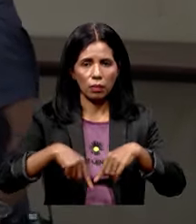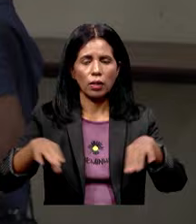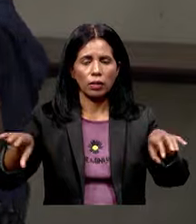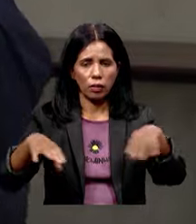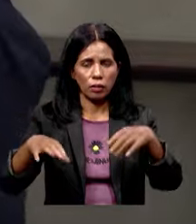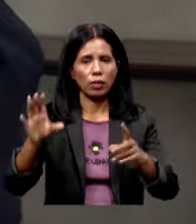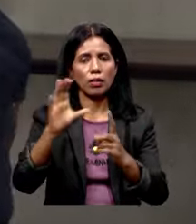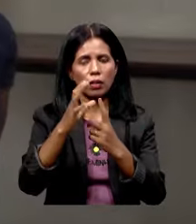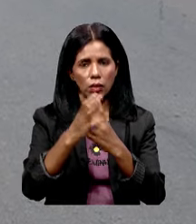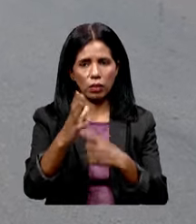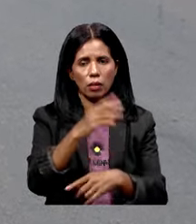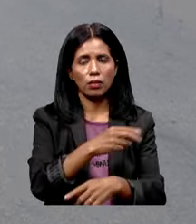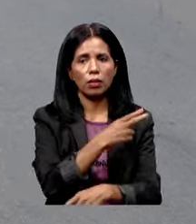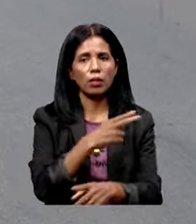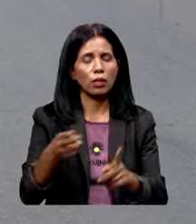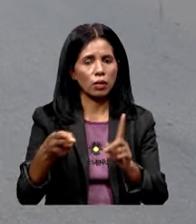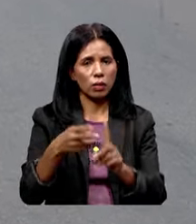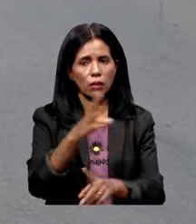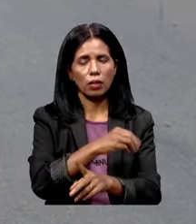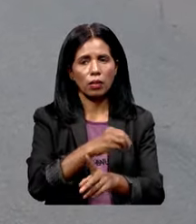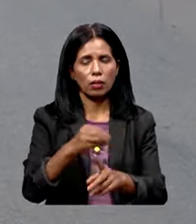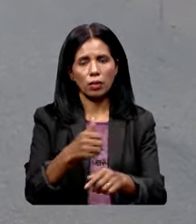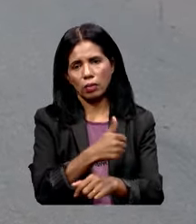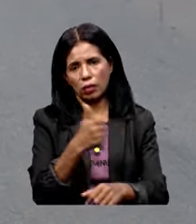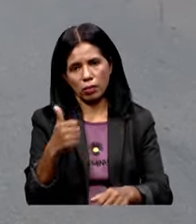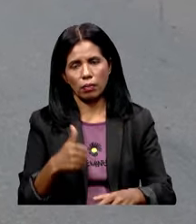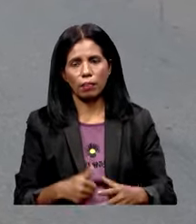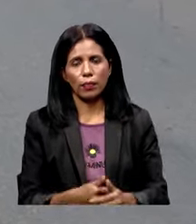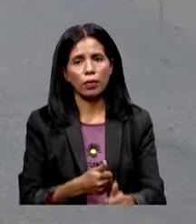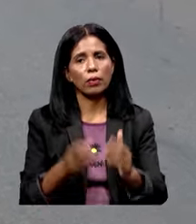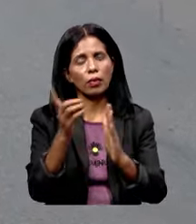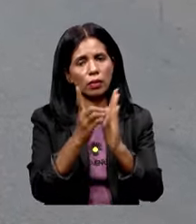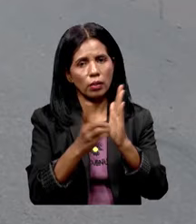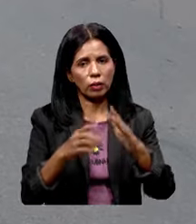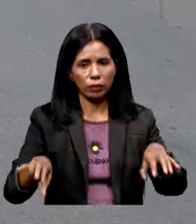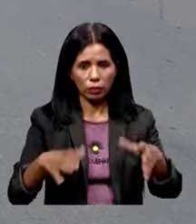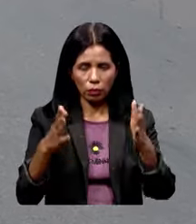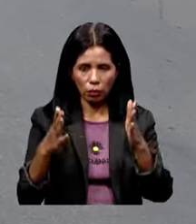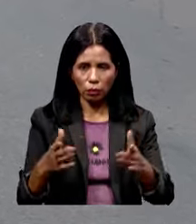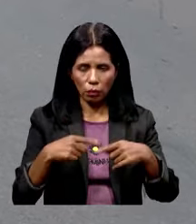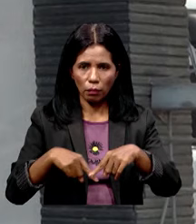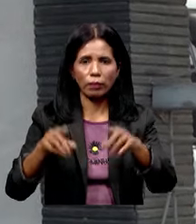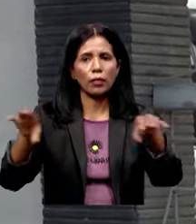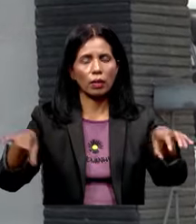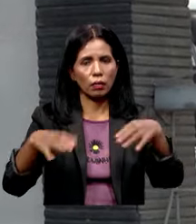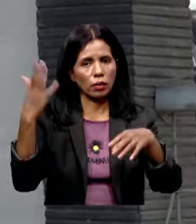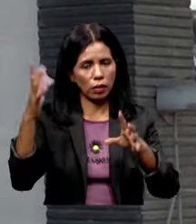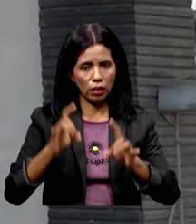área agricultura, hospitalidade, fábrica no Selutan. Tuir dados trabalhador Siranebe, ba serviço ona iha